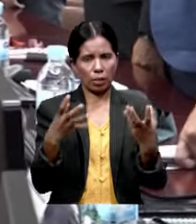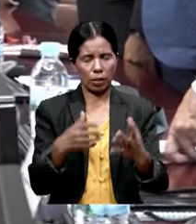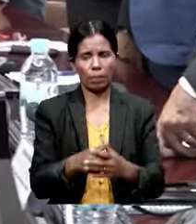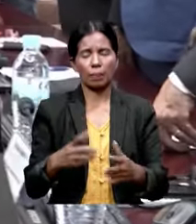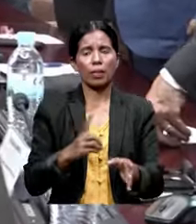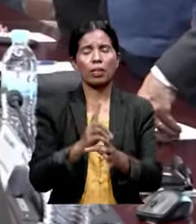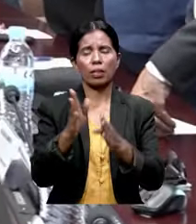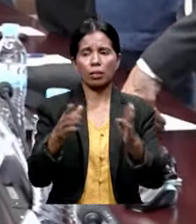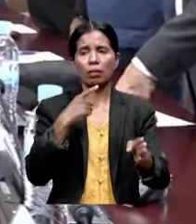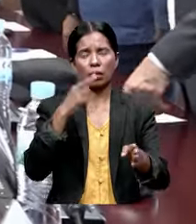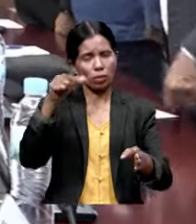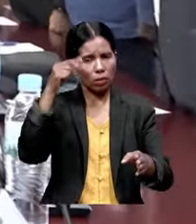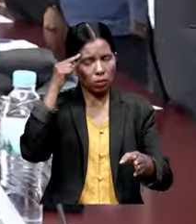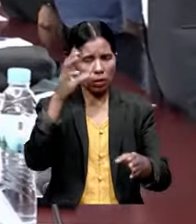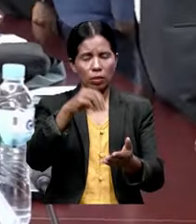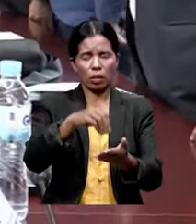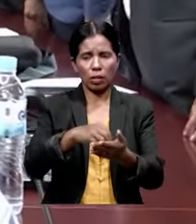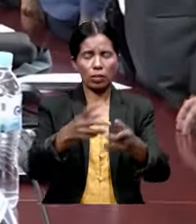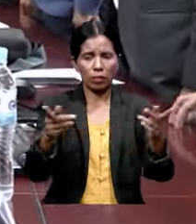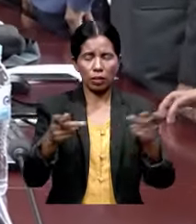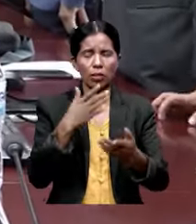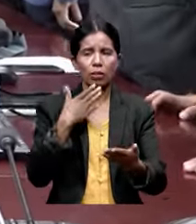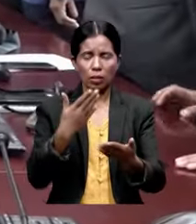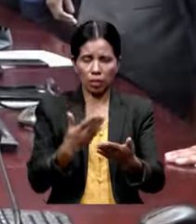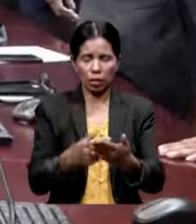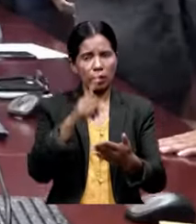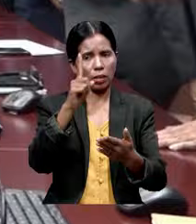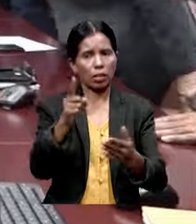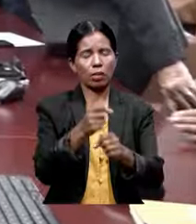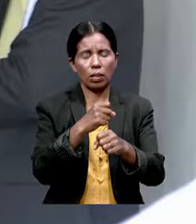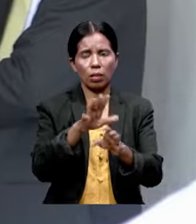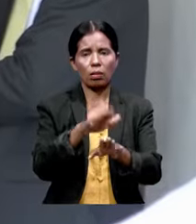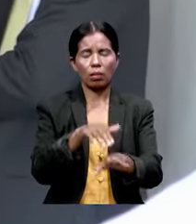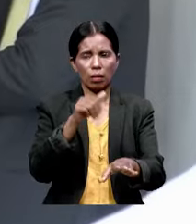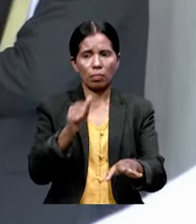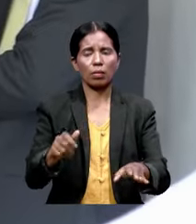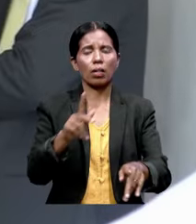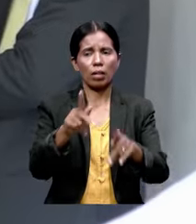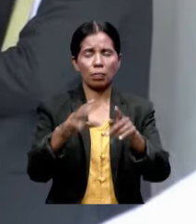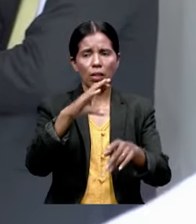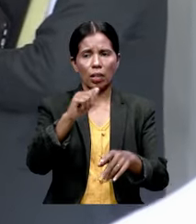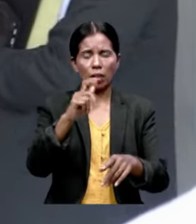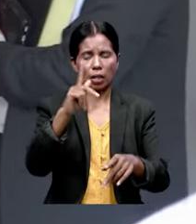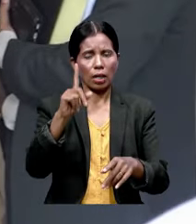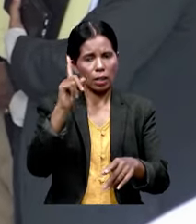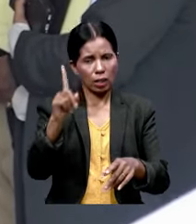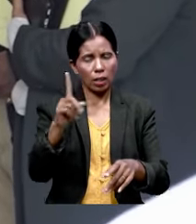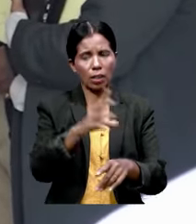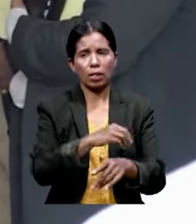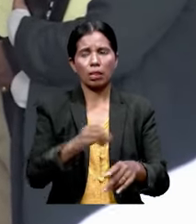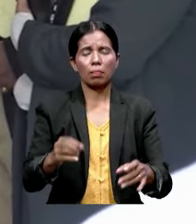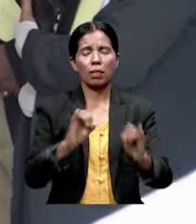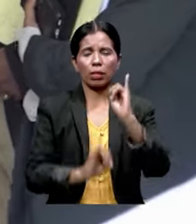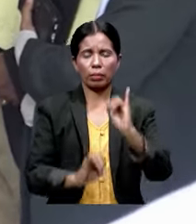Sempine recomenda para o governo a tu criar comissão na eventual ida, a tu ralo recrutamento para candidato comissário CAC ida, na B